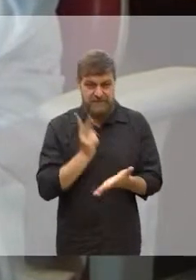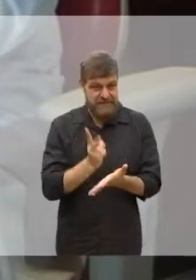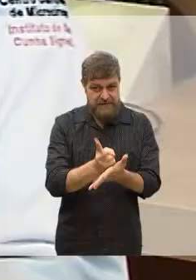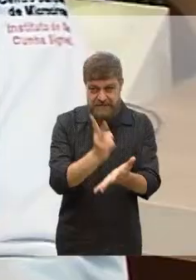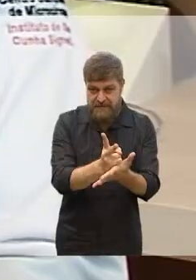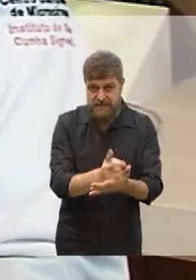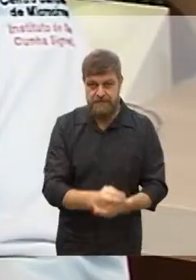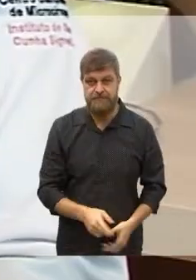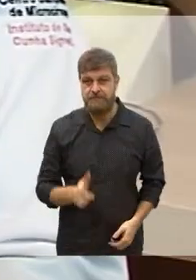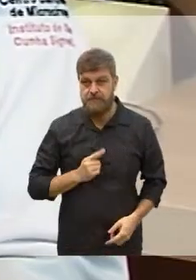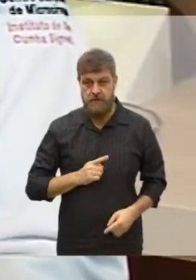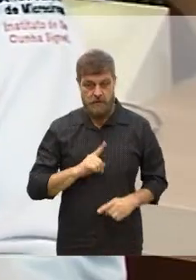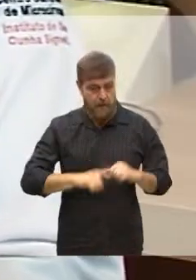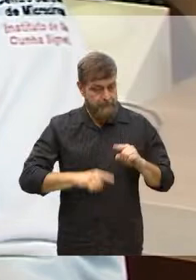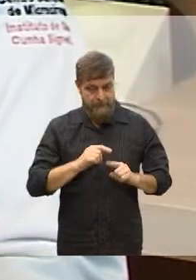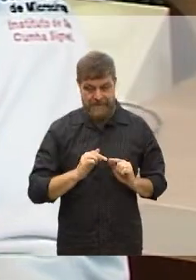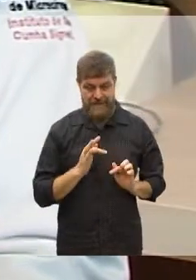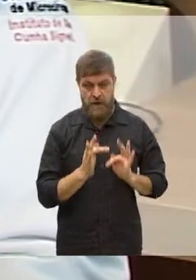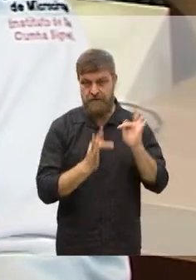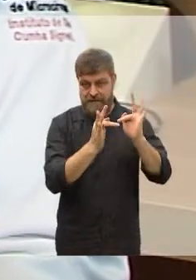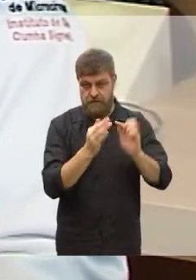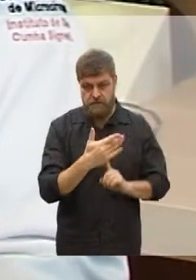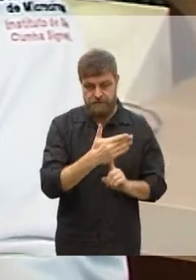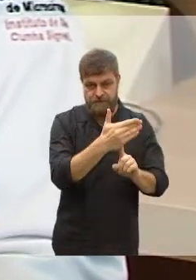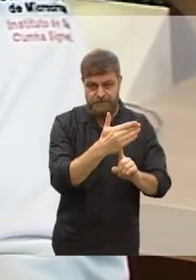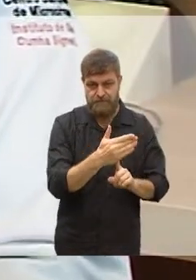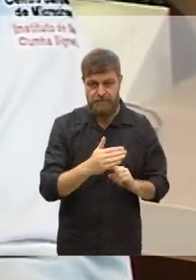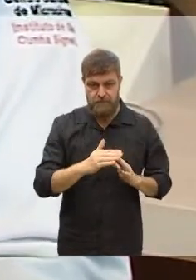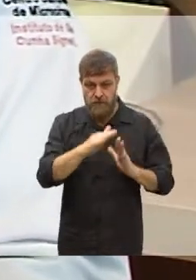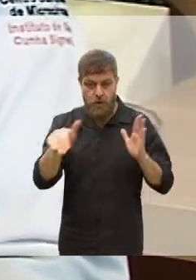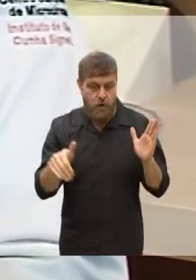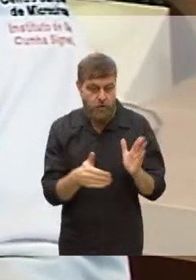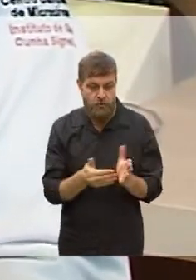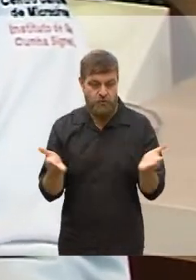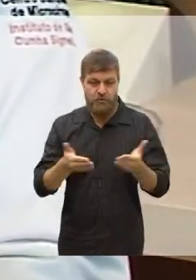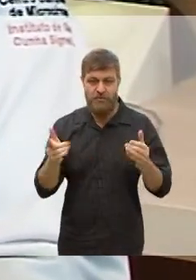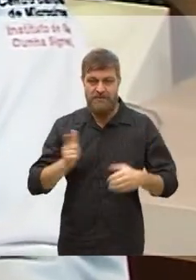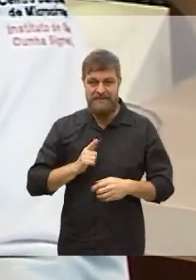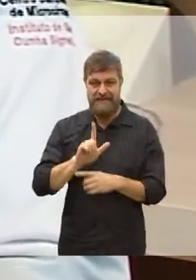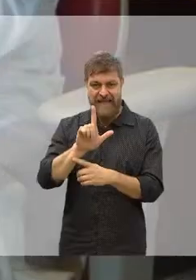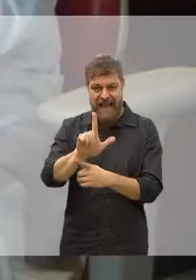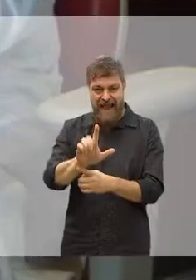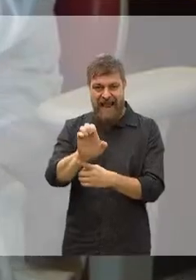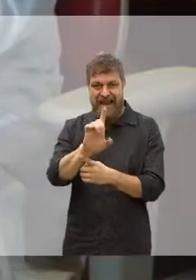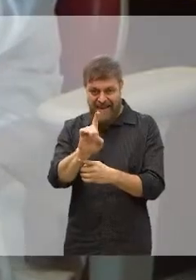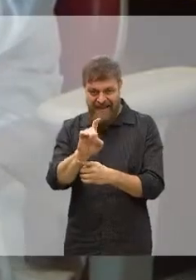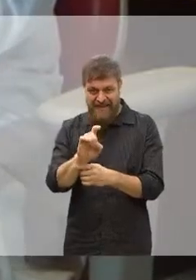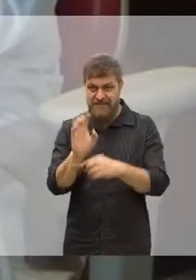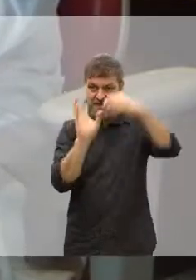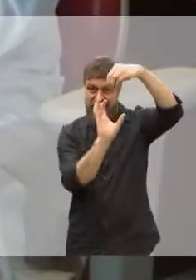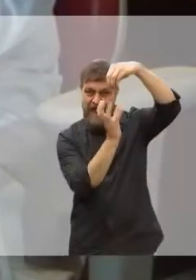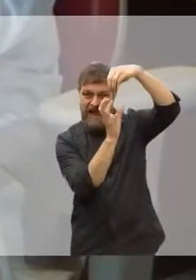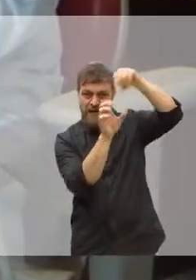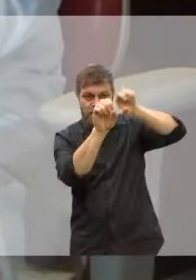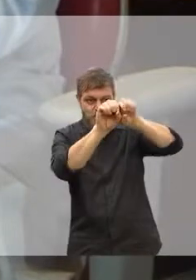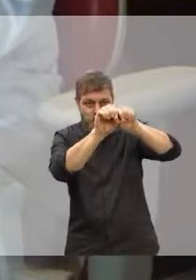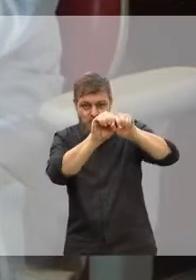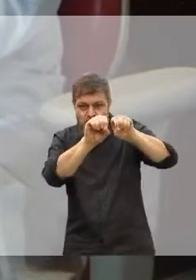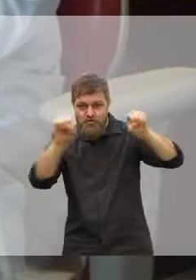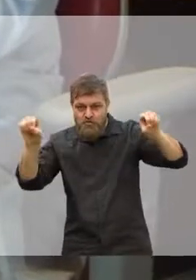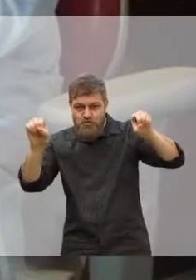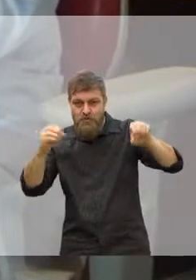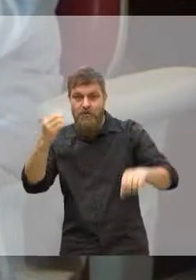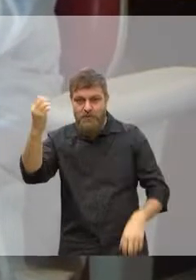só relacionada aos aparelhos eletrônicos, porque toda a iluminação atualmente tem sido substituída por bulbos